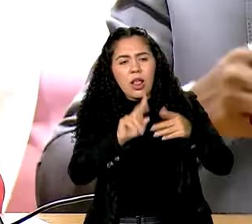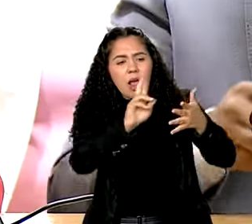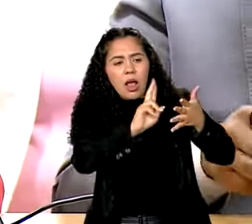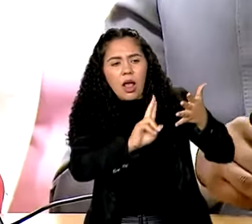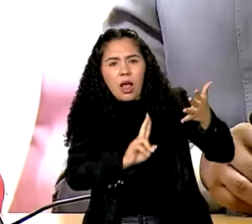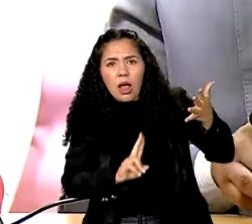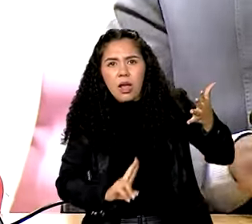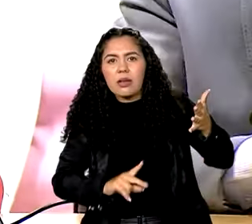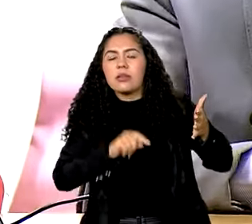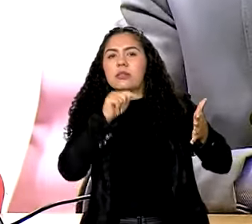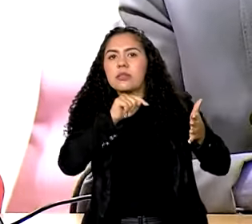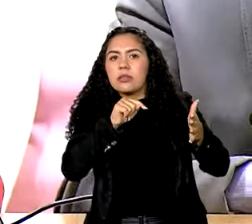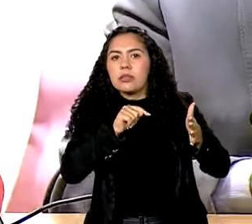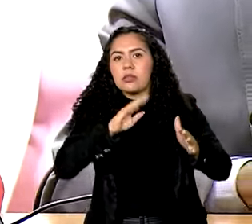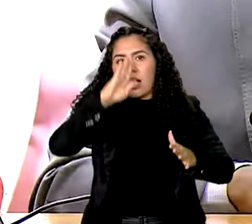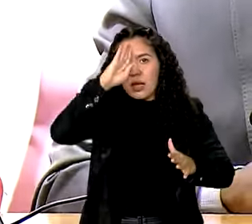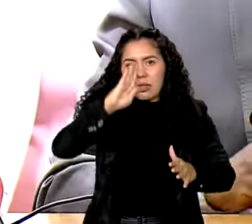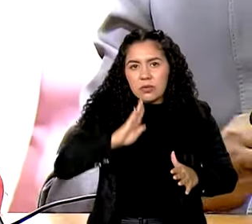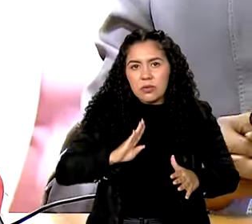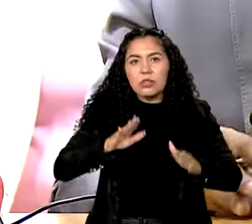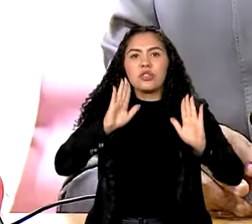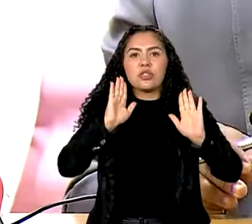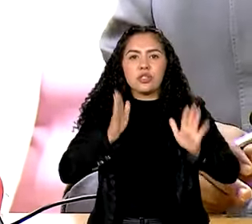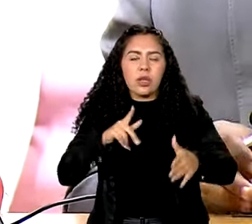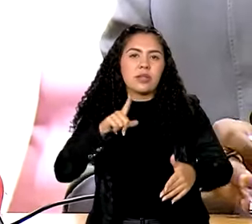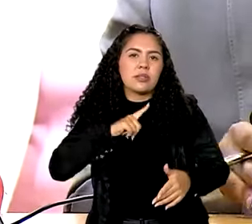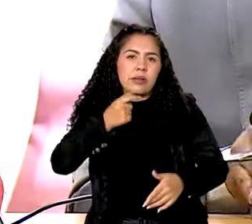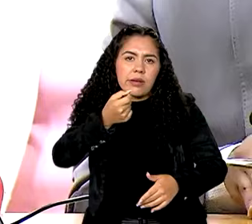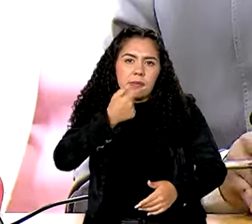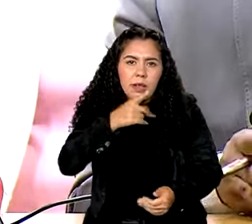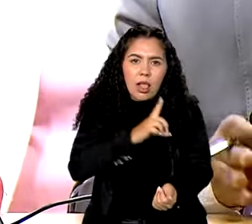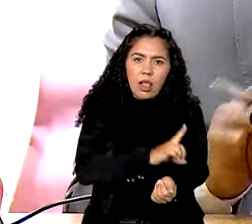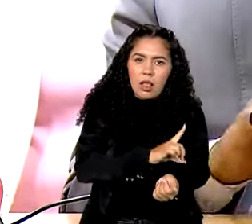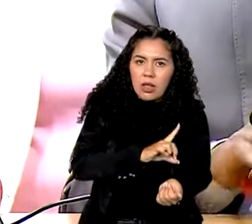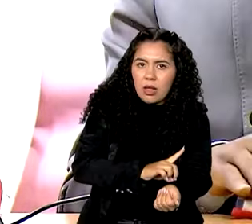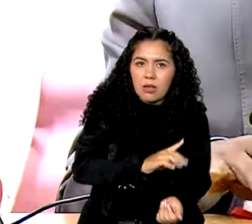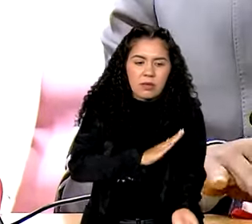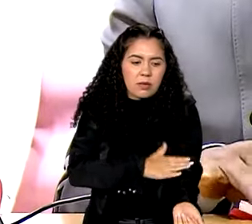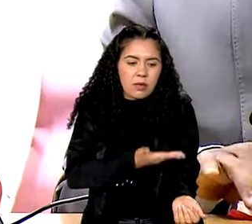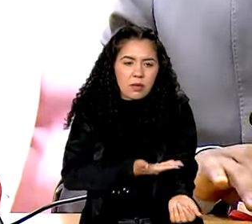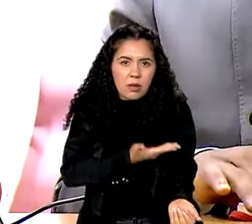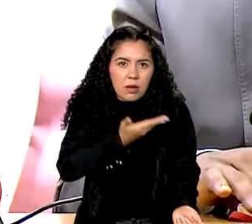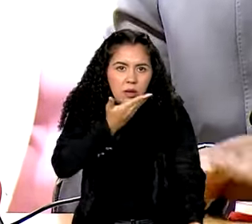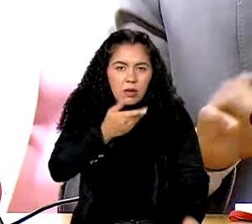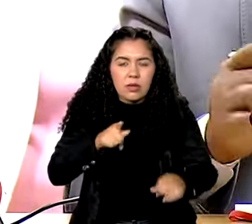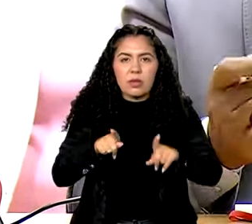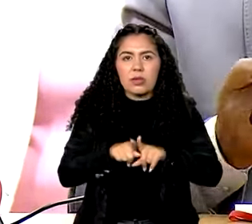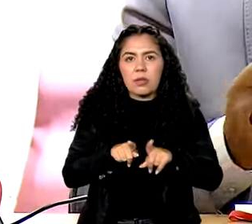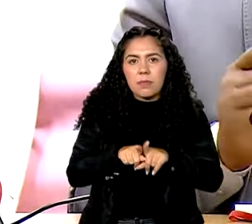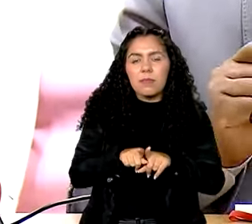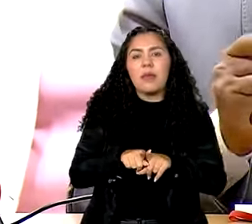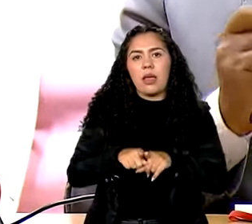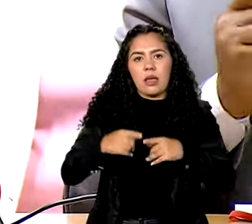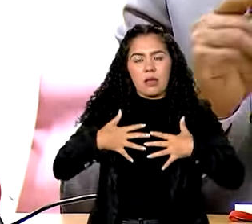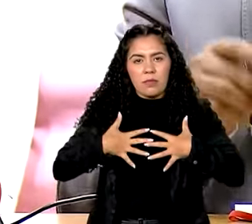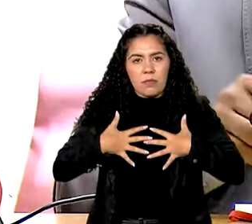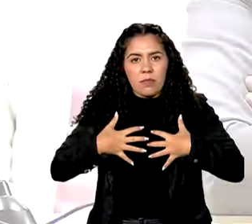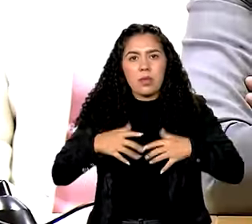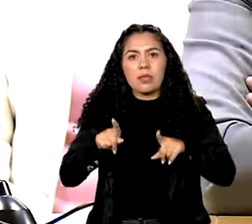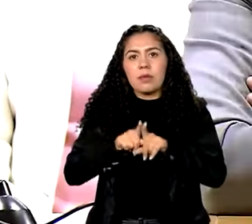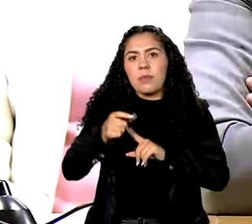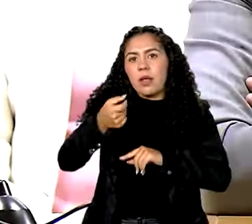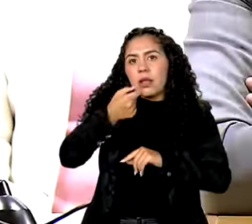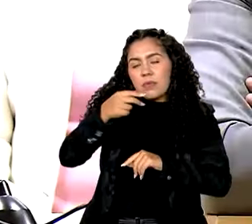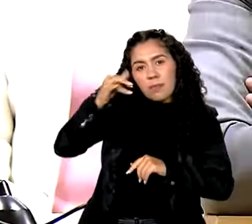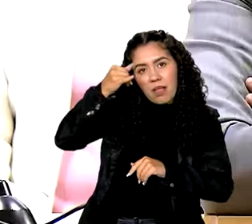incluía antes medicamentos para diabetes, hipertensão, asma, osteoporose e anticoncepcionais.